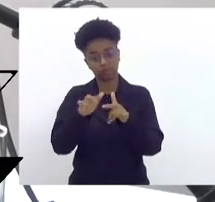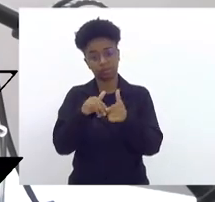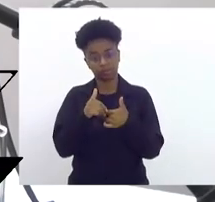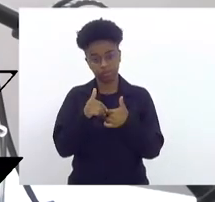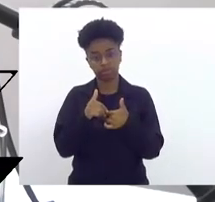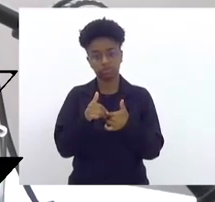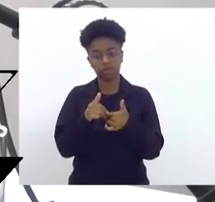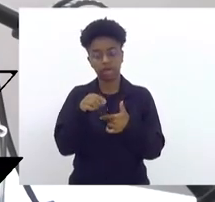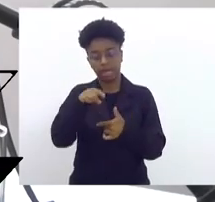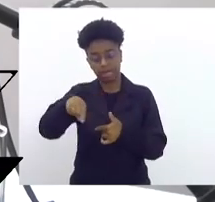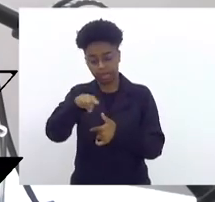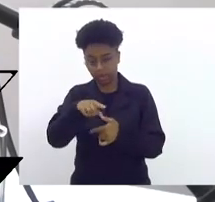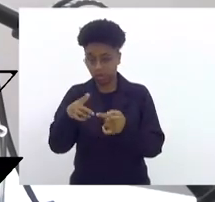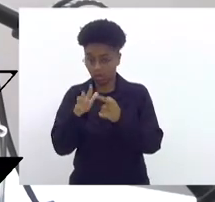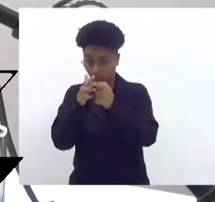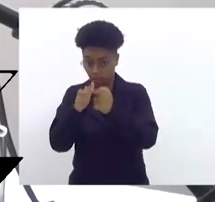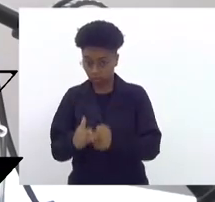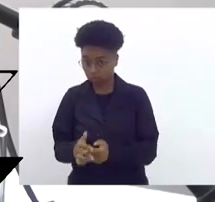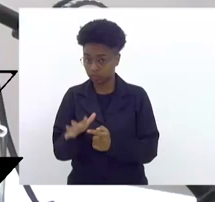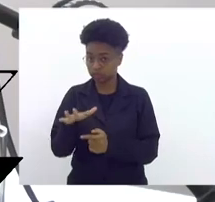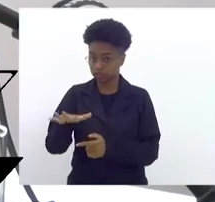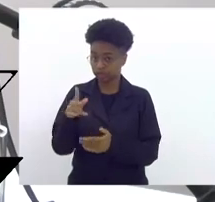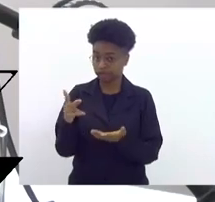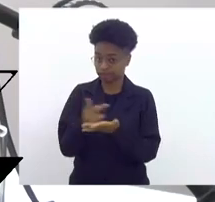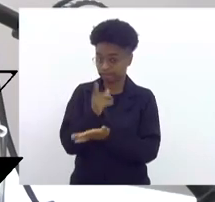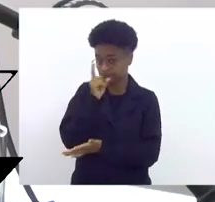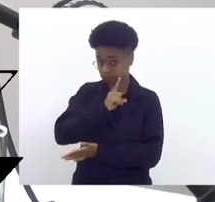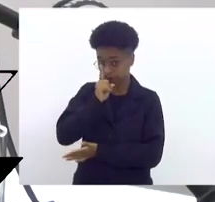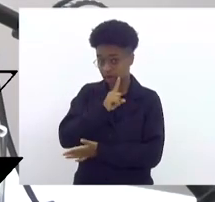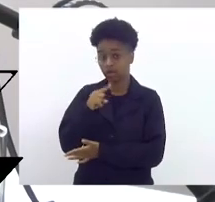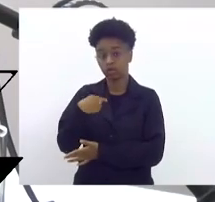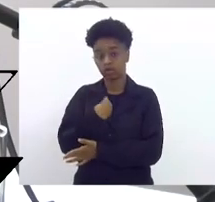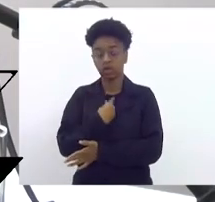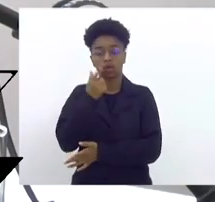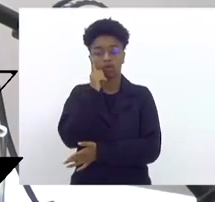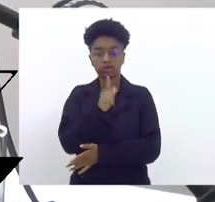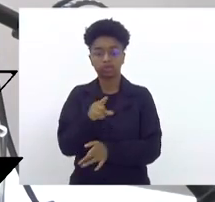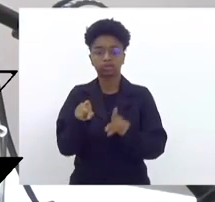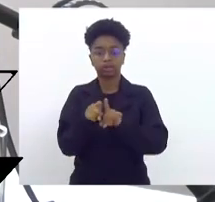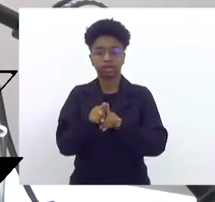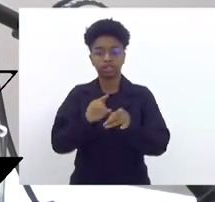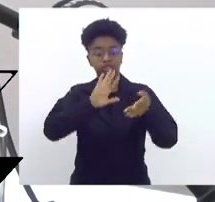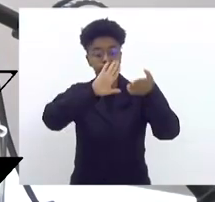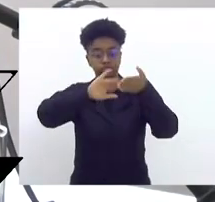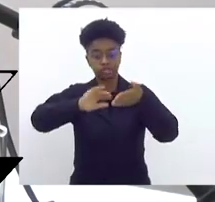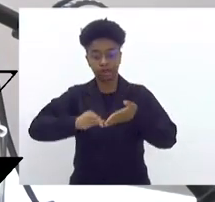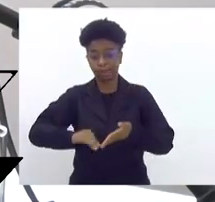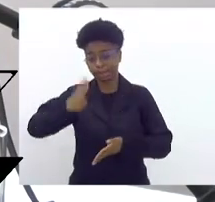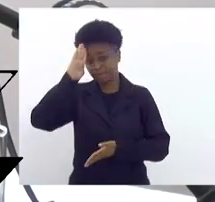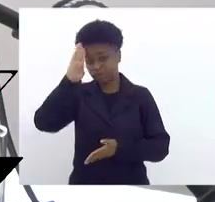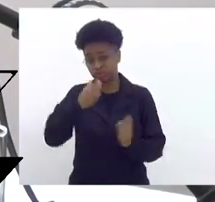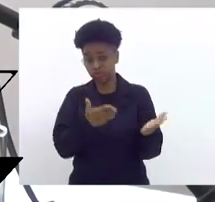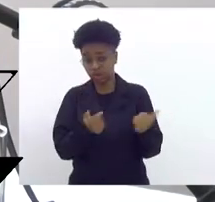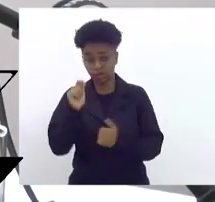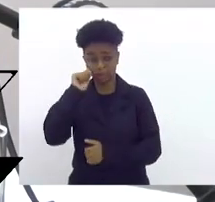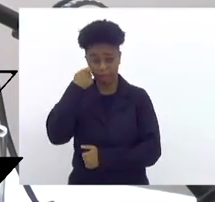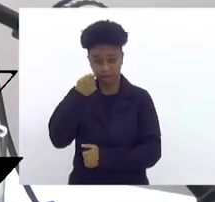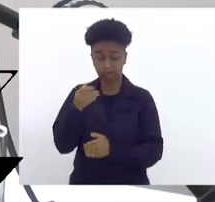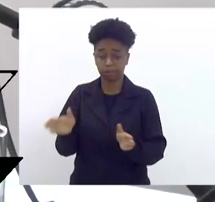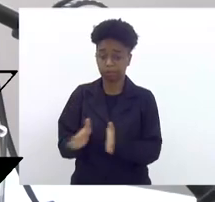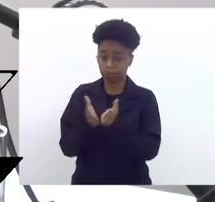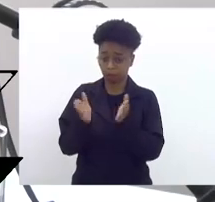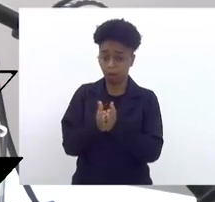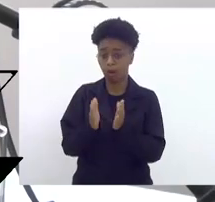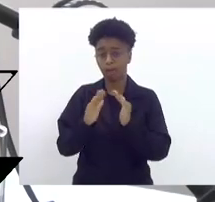essas distorções sejam corrigidas e que como resultado nós possamos desencarcerar principalmente a juventude preta pobre